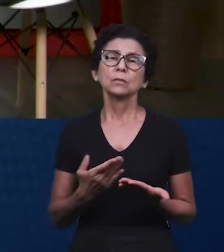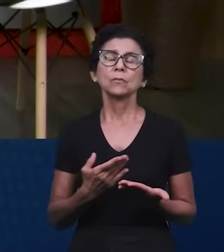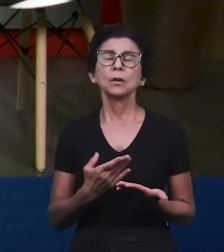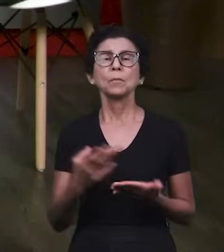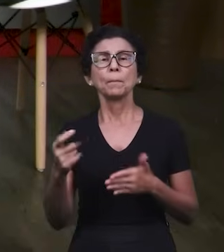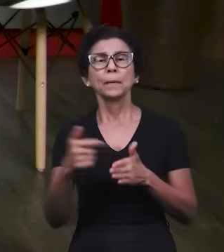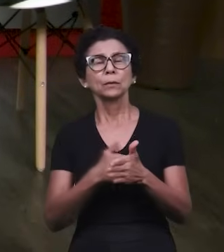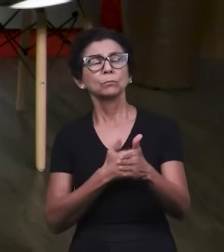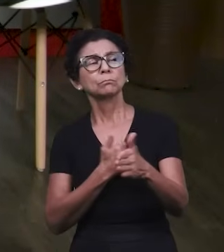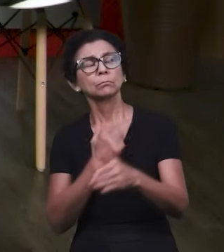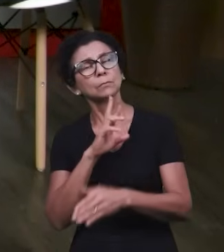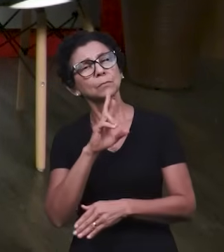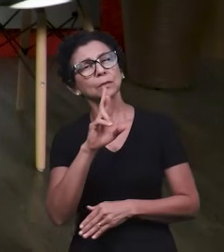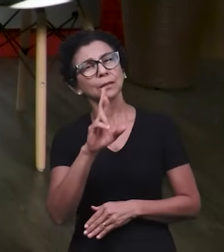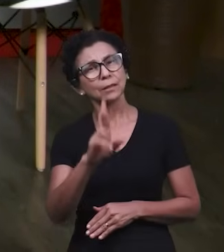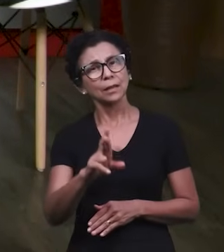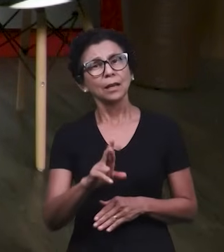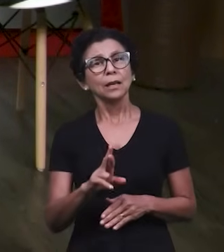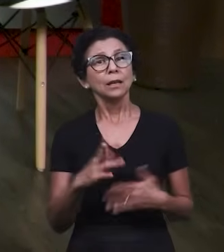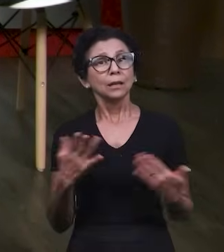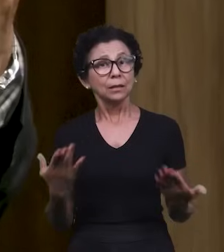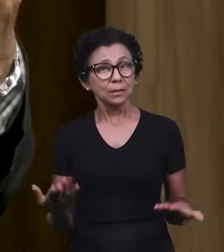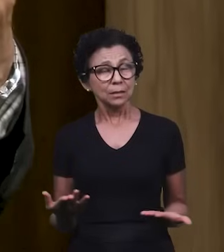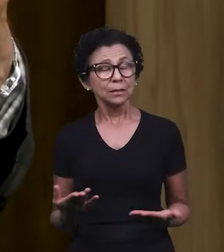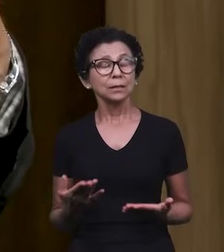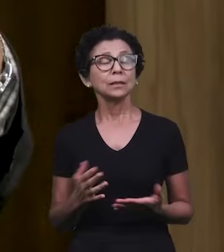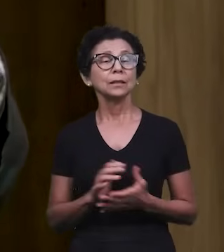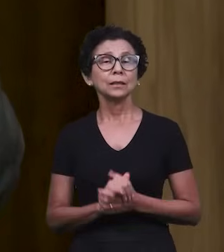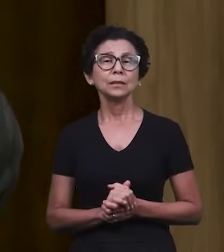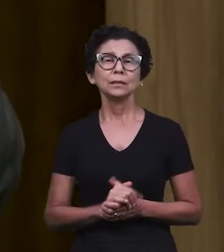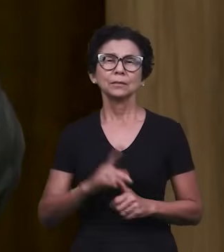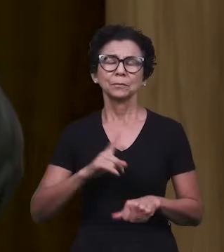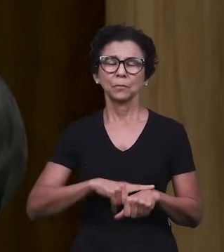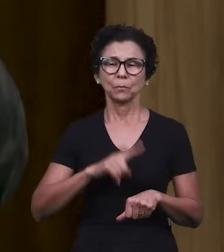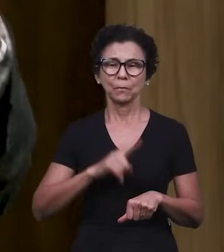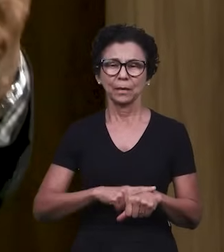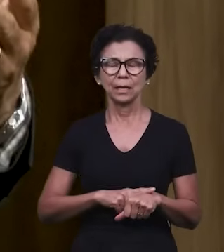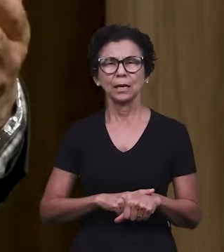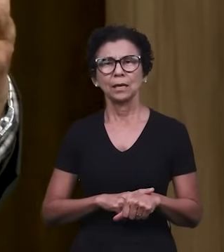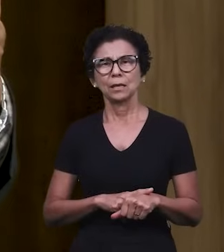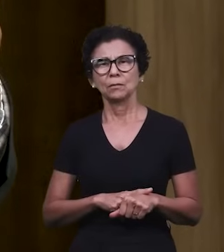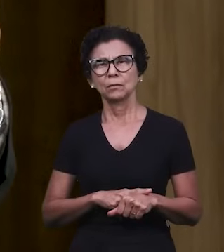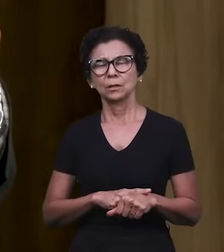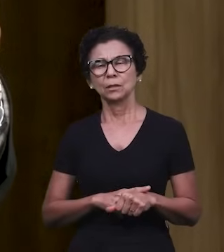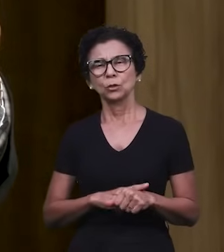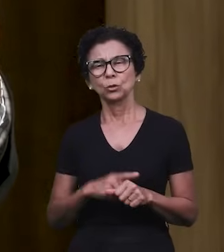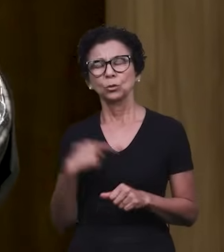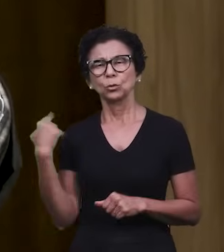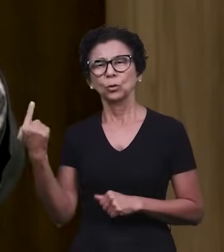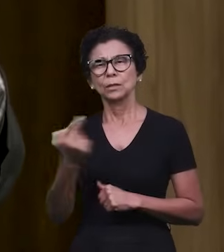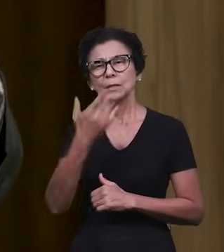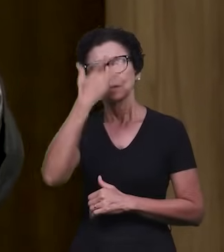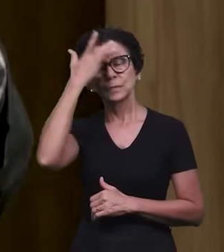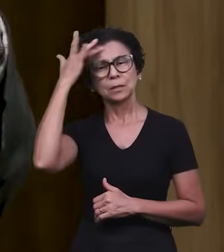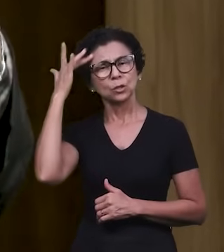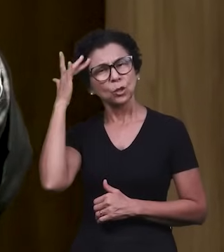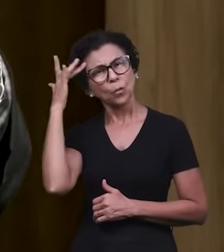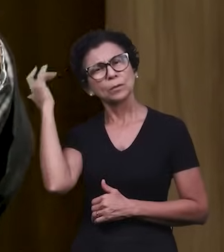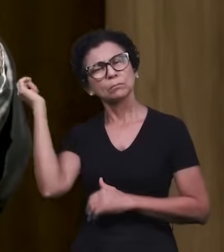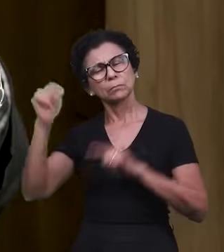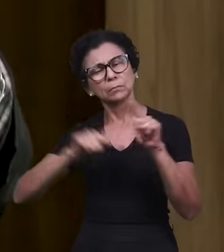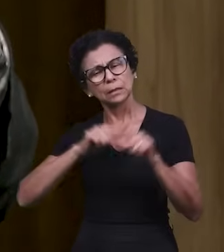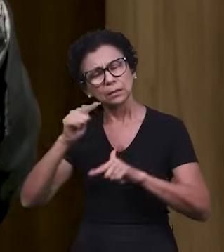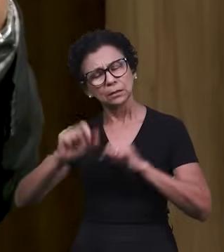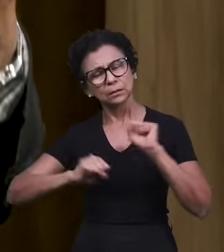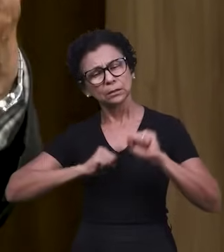de preparo, deste momento de envolvimento da igreja e de todos aqueles que nós convidamos, que já